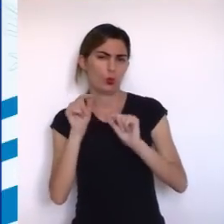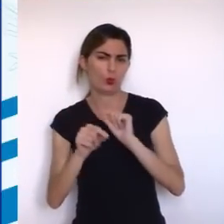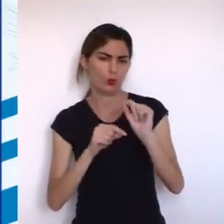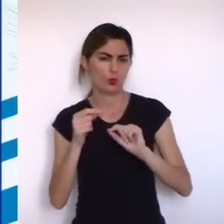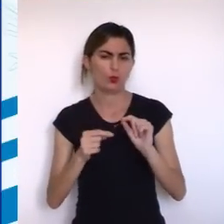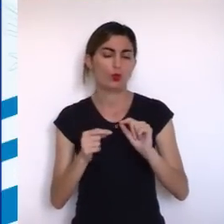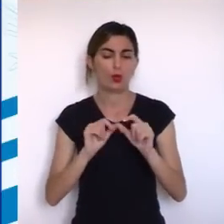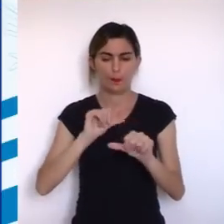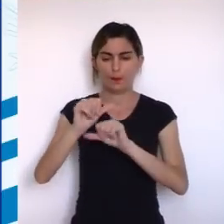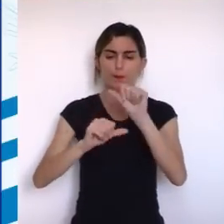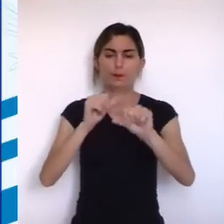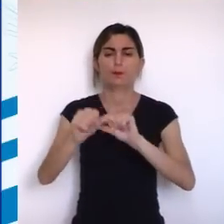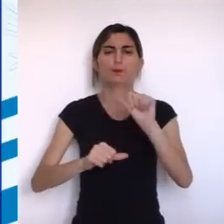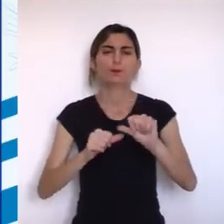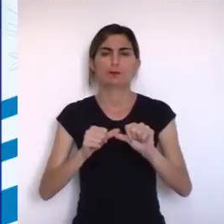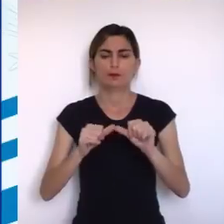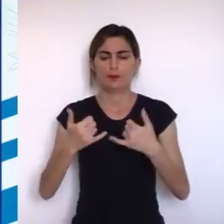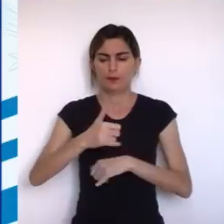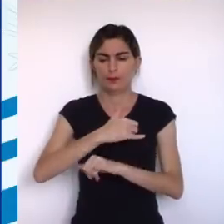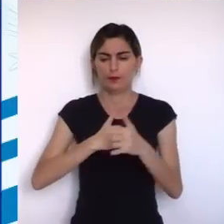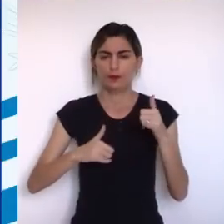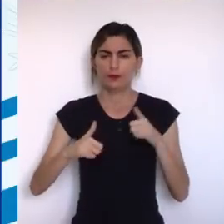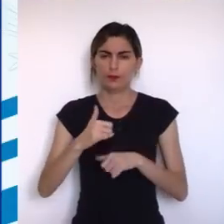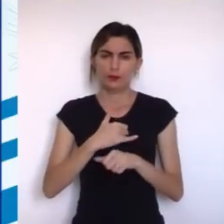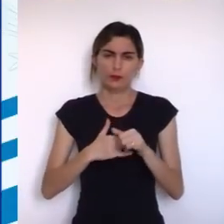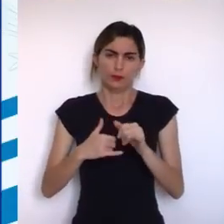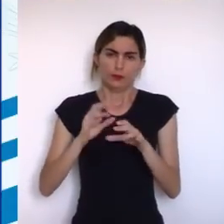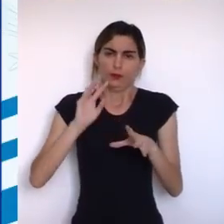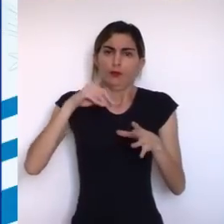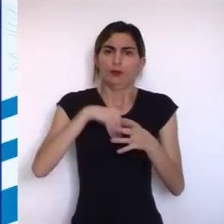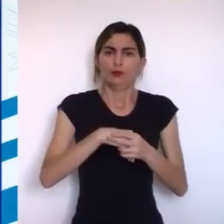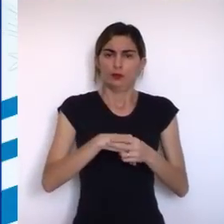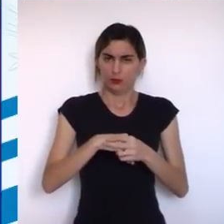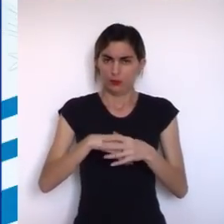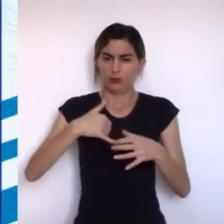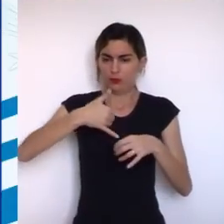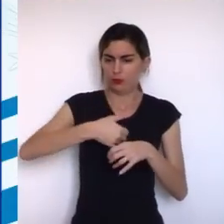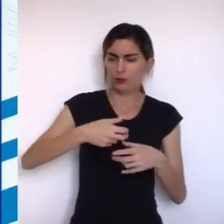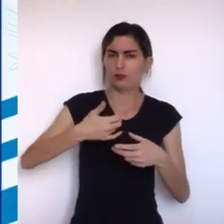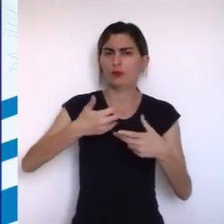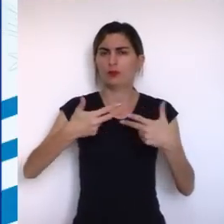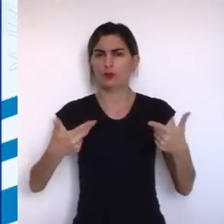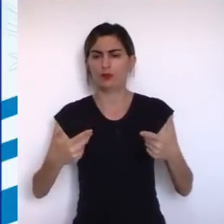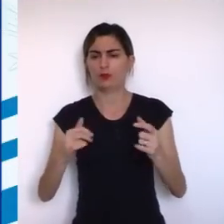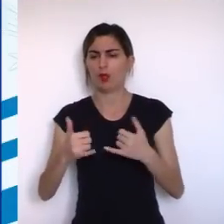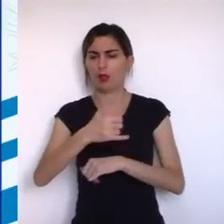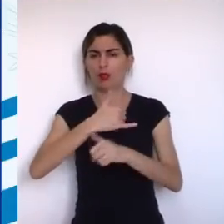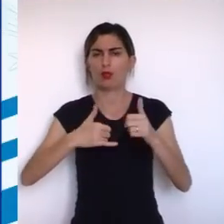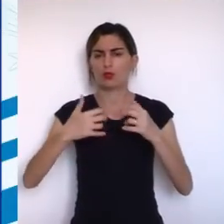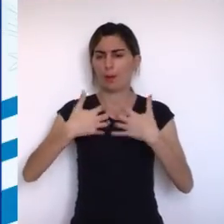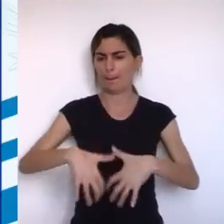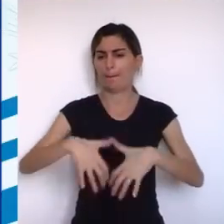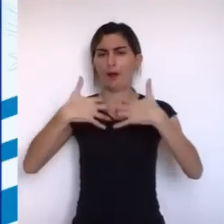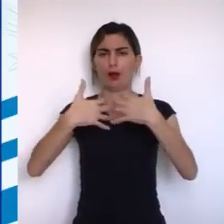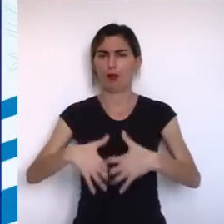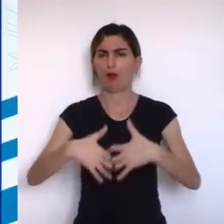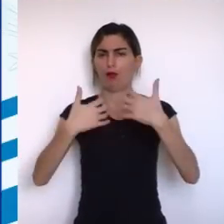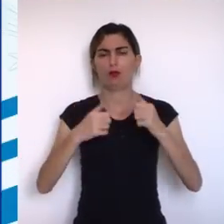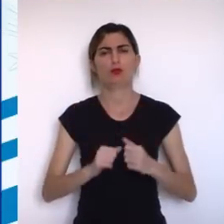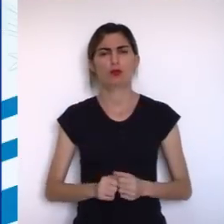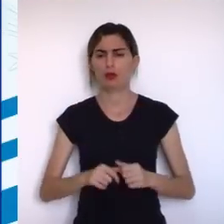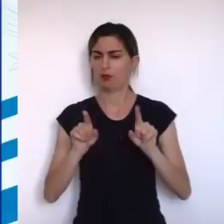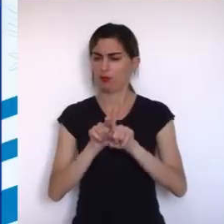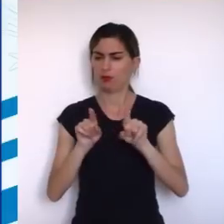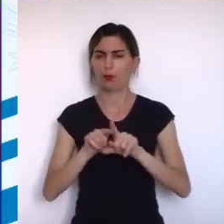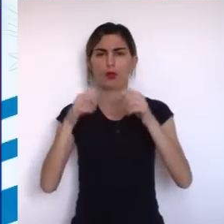um dispositivo que vai transformar a energia interna de um combustível em energia